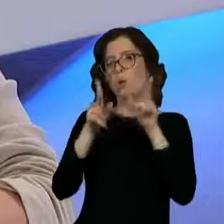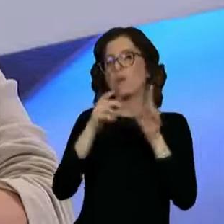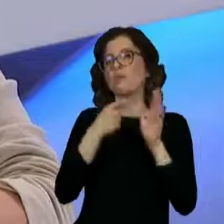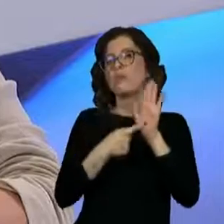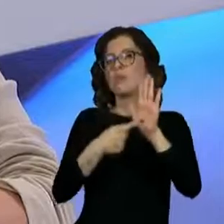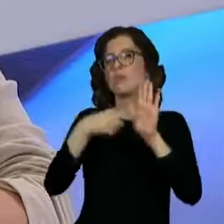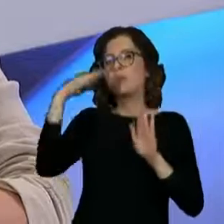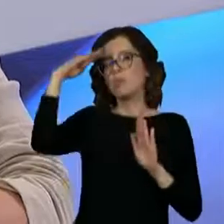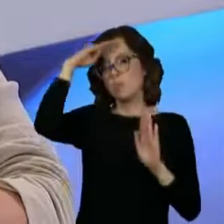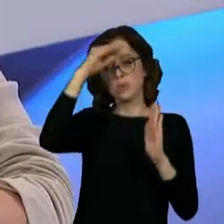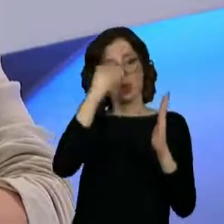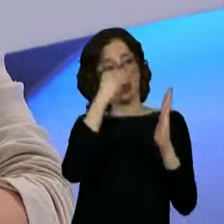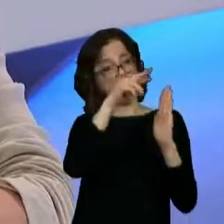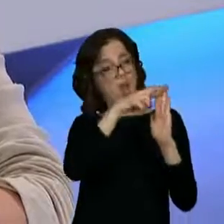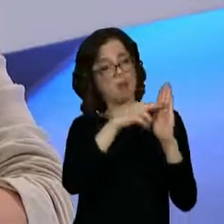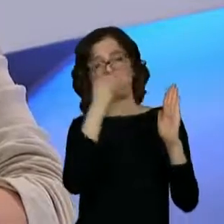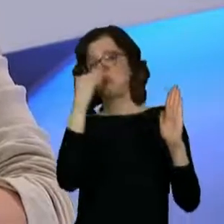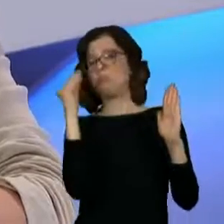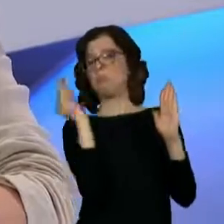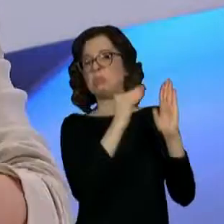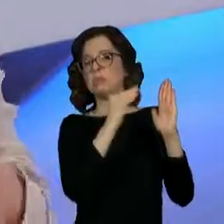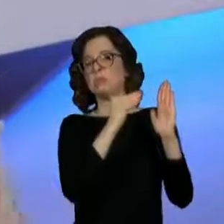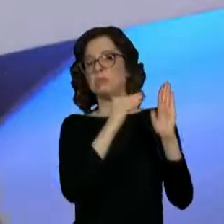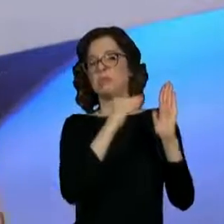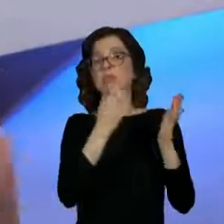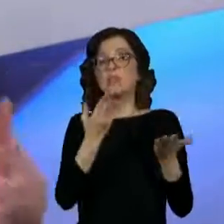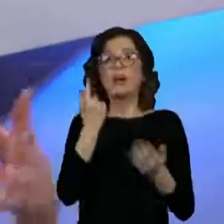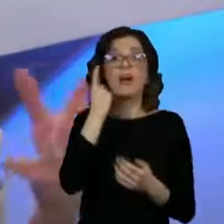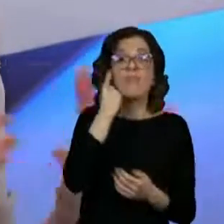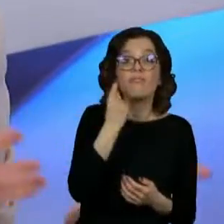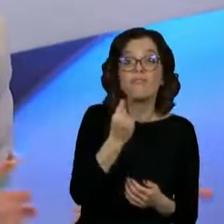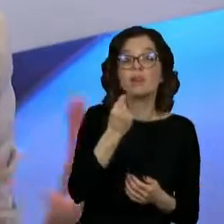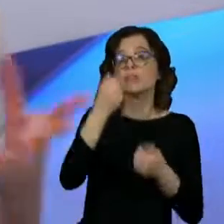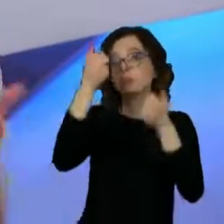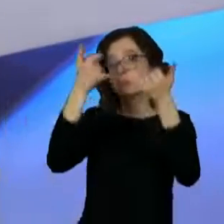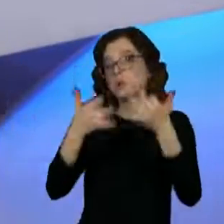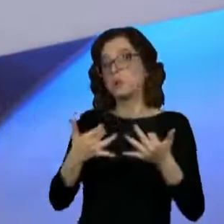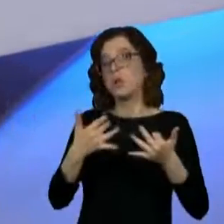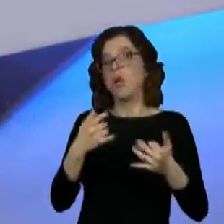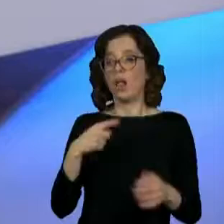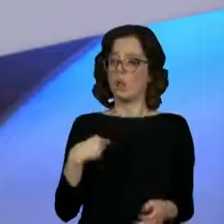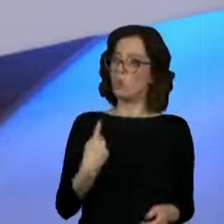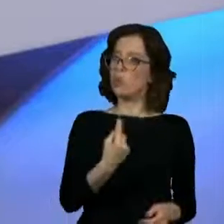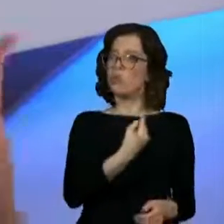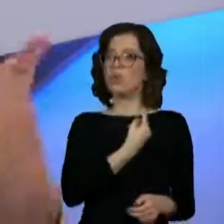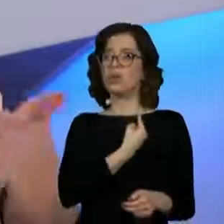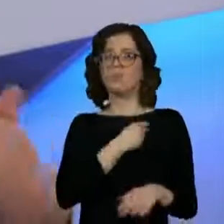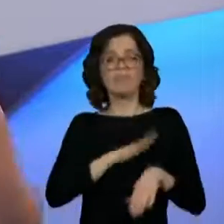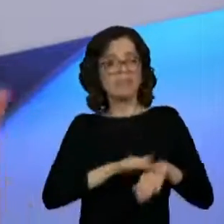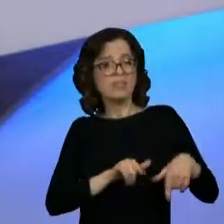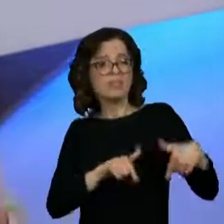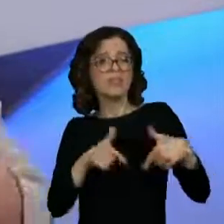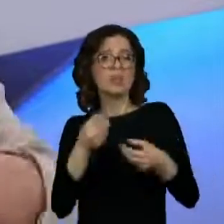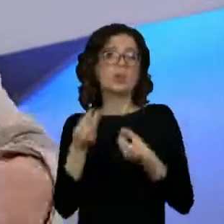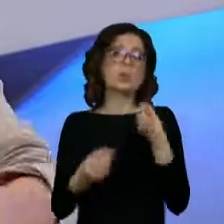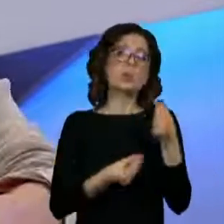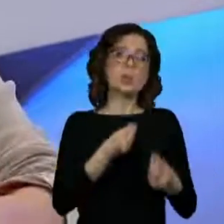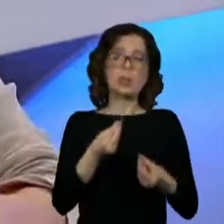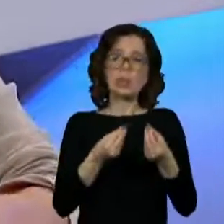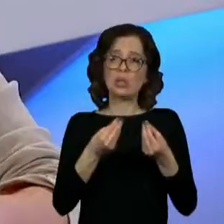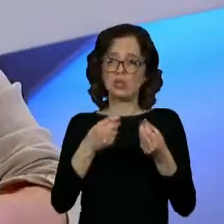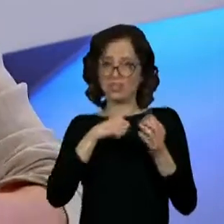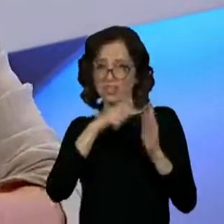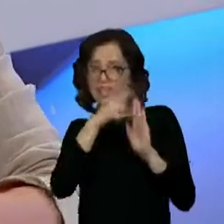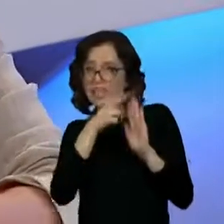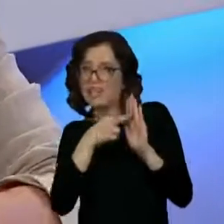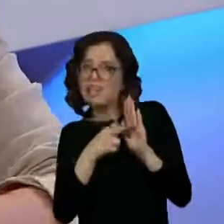tal. E a Vera falou, o que a gente tem que fazer? Será que as regras que a gente tem dão conta de conter esse tipo de ataque?